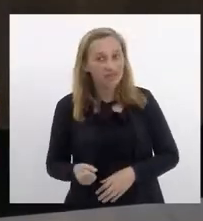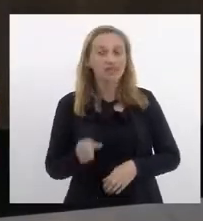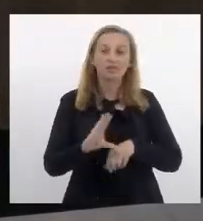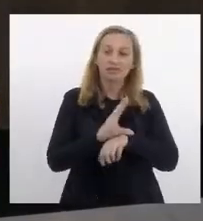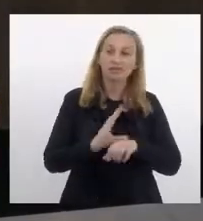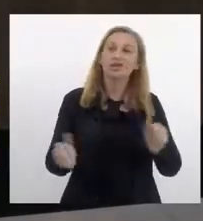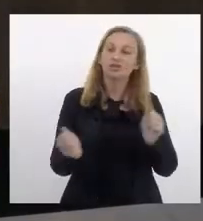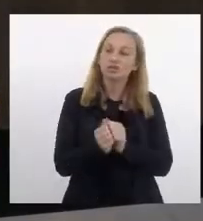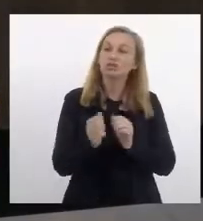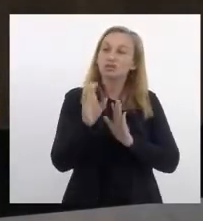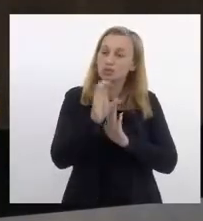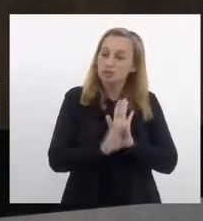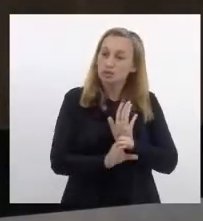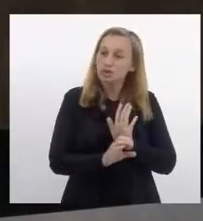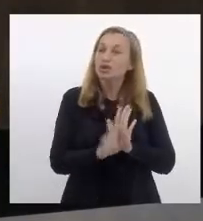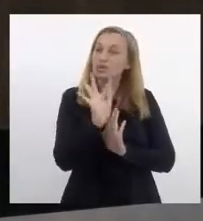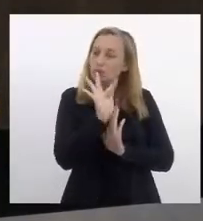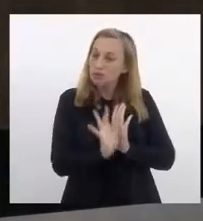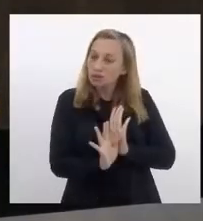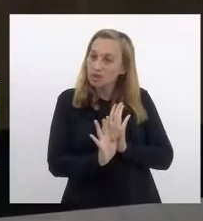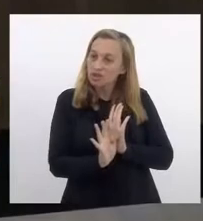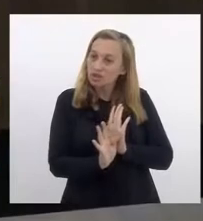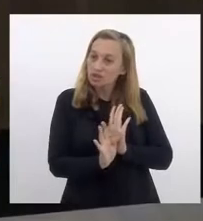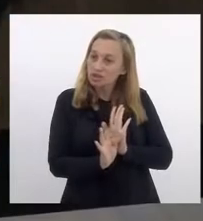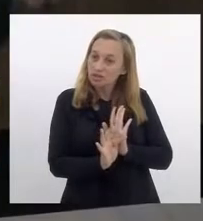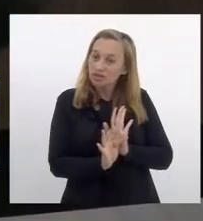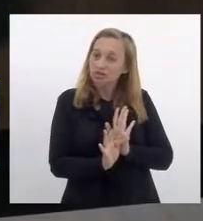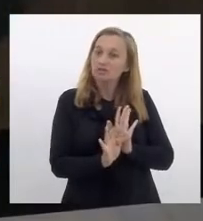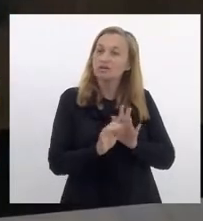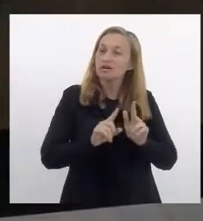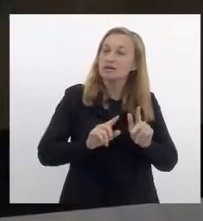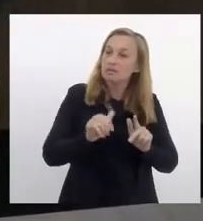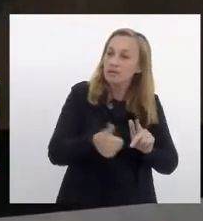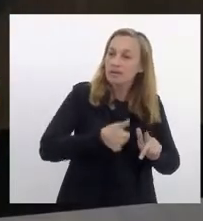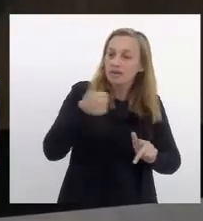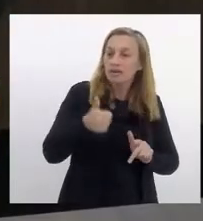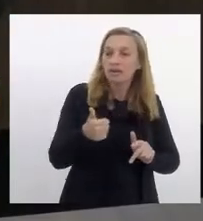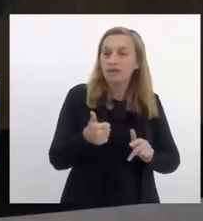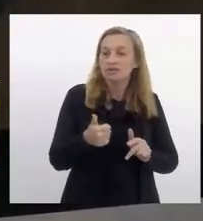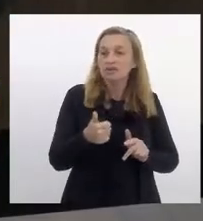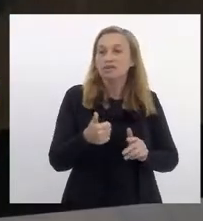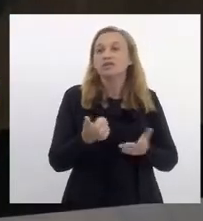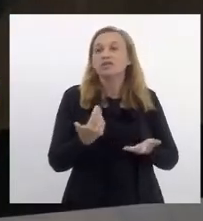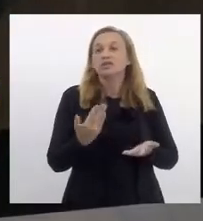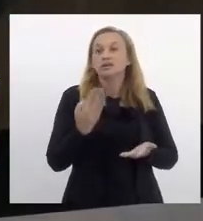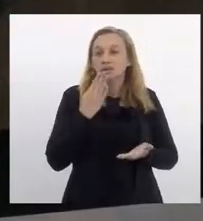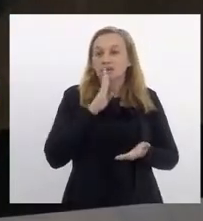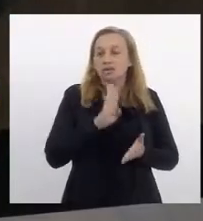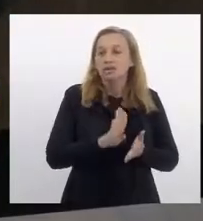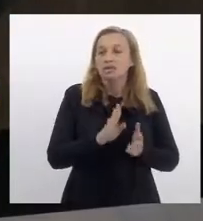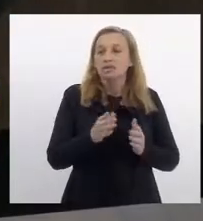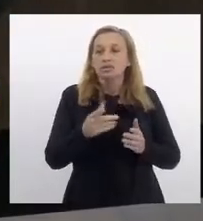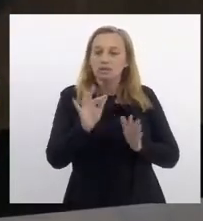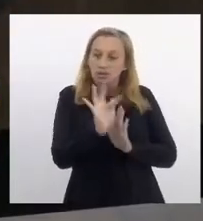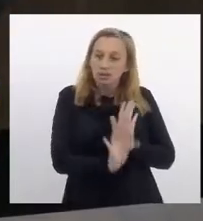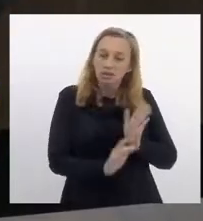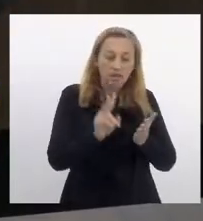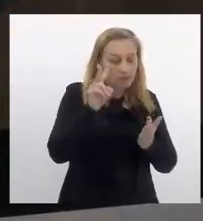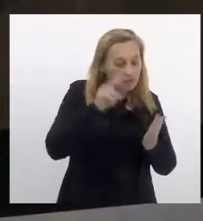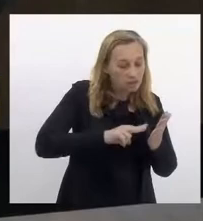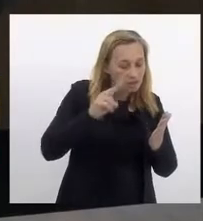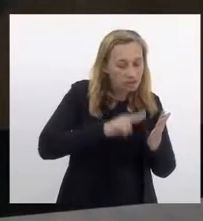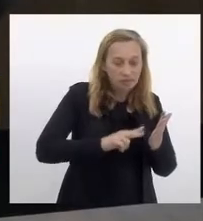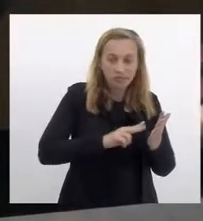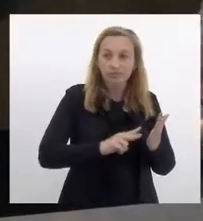com emendas, o texto será... aprimorado. Se okay. Sem compromisso do texto que foi lido, parecer constitucionalidade com emendas,